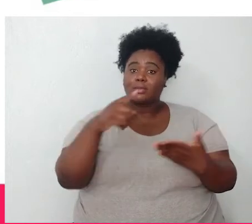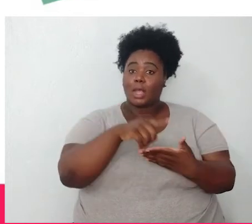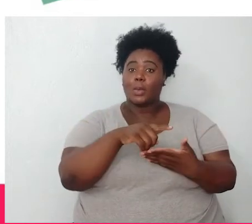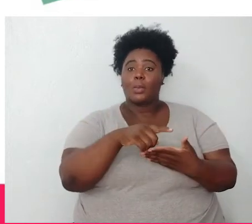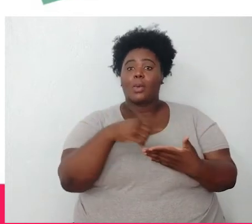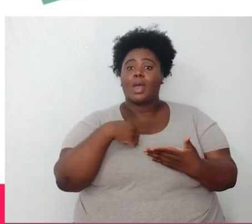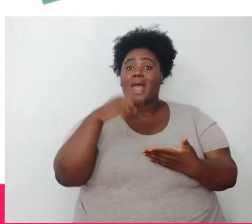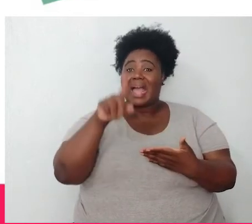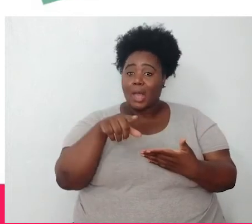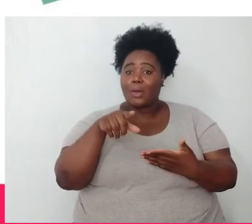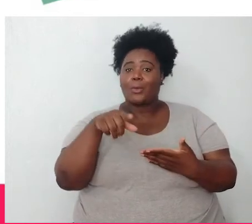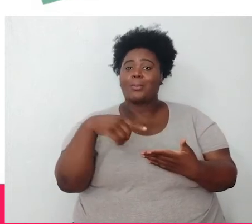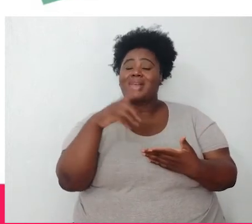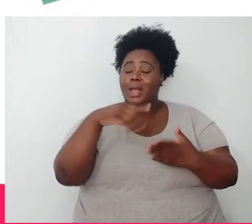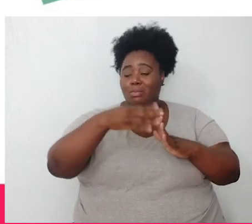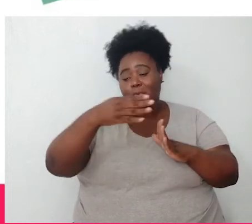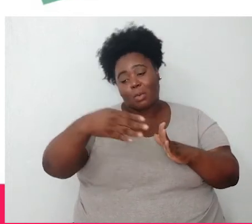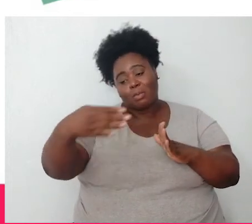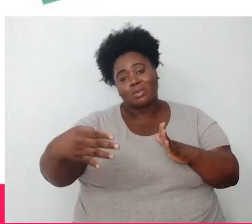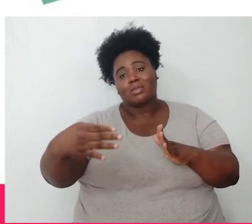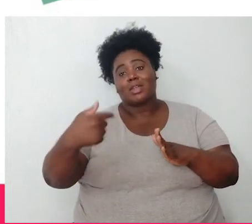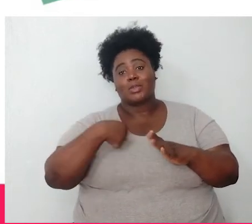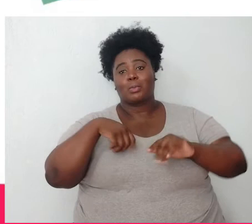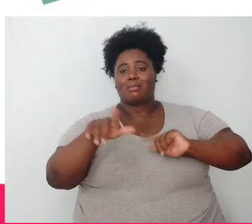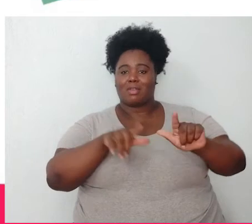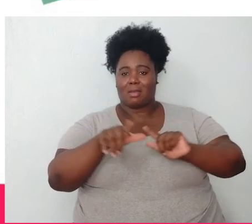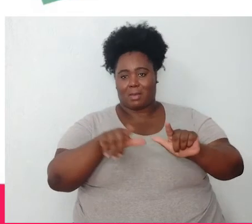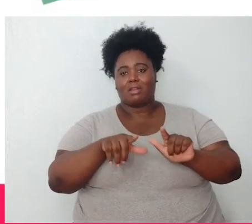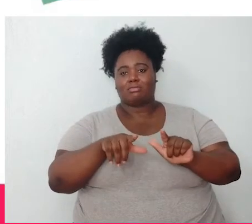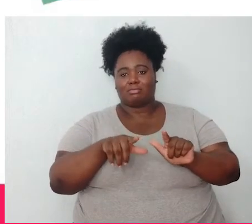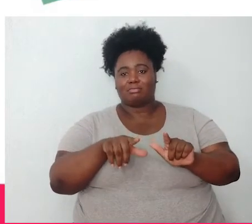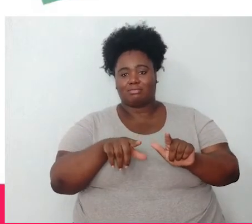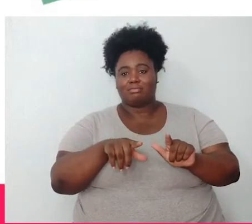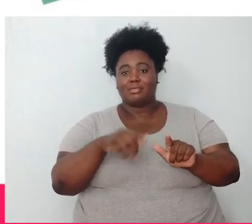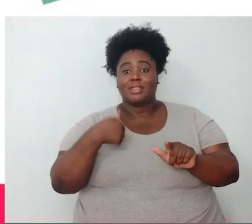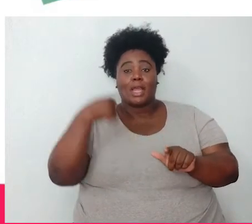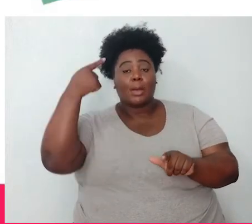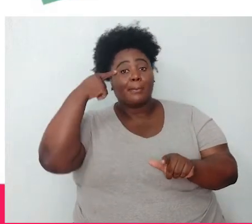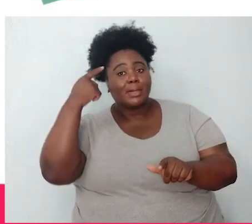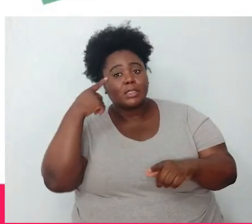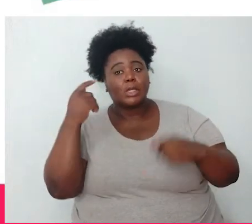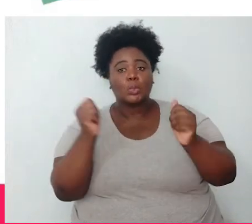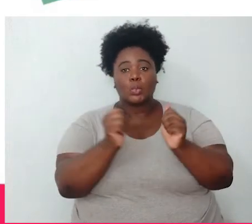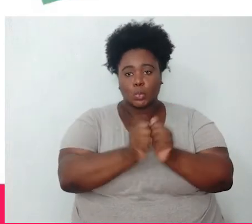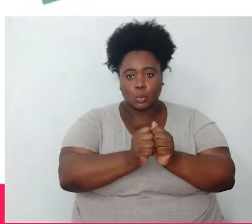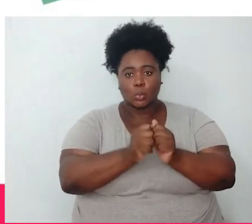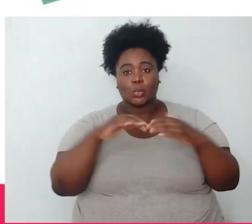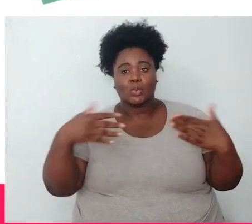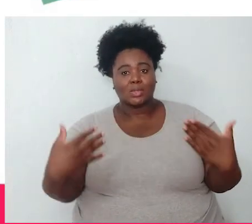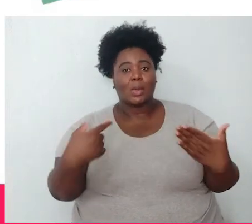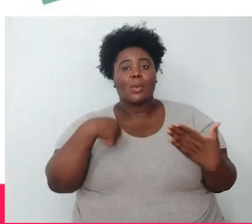indumentária ela é um dos processos de dispositivos que o meu trabalho está pensando junto,